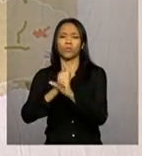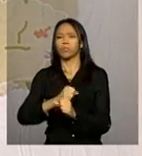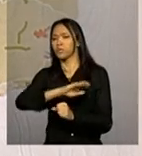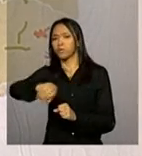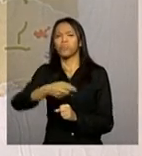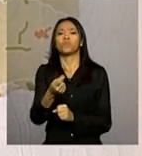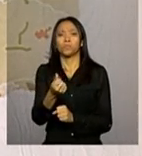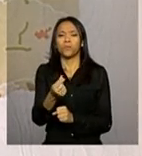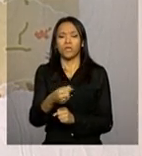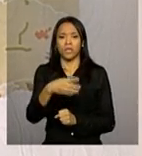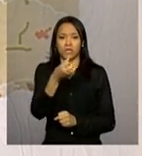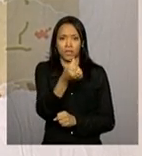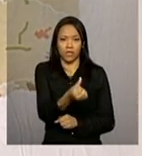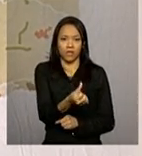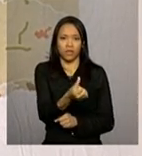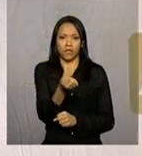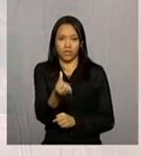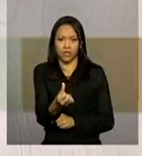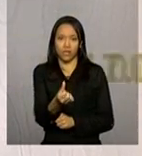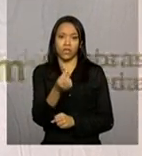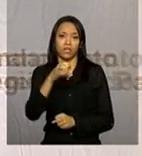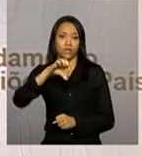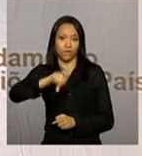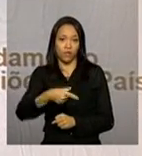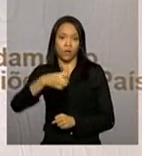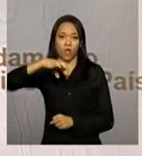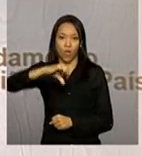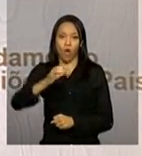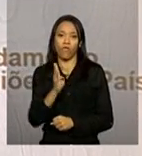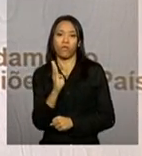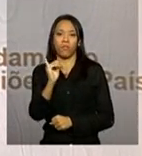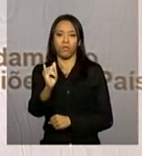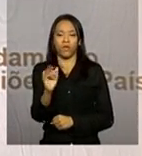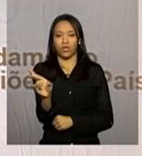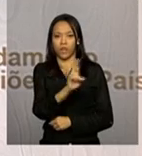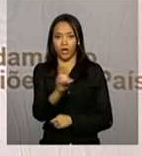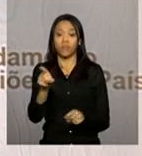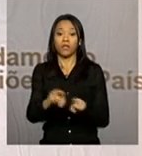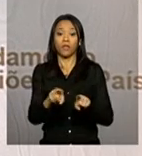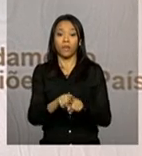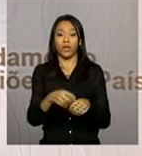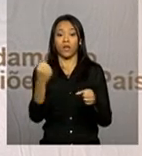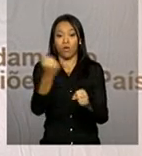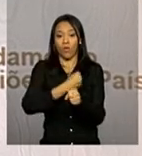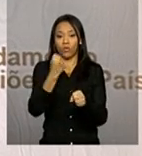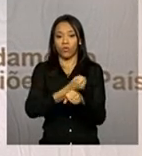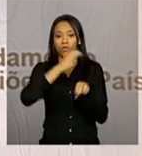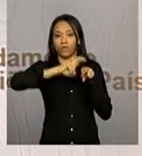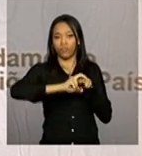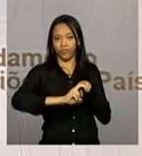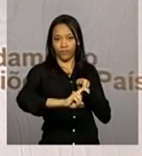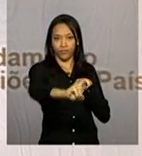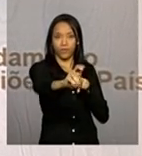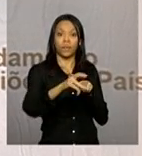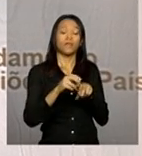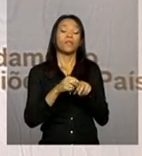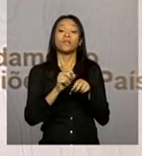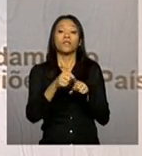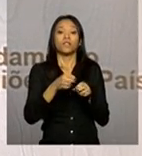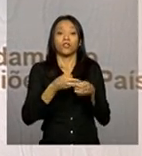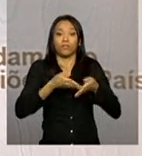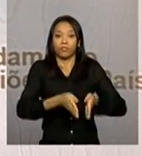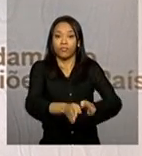de 66,9 bilhões de reais. Em rodovias, nós concluímos aí